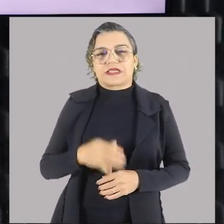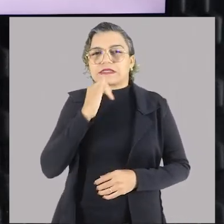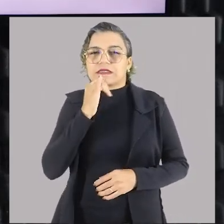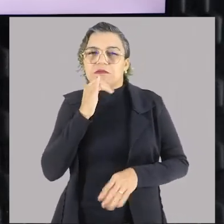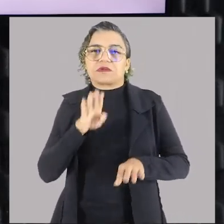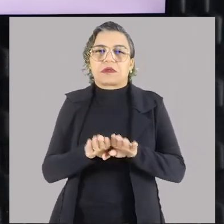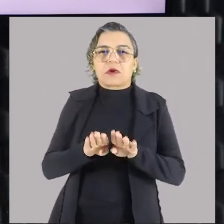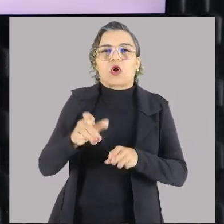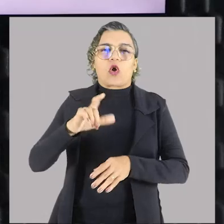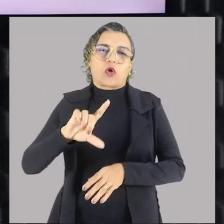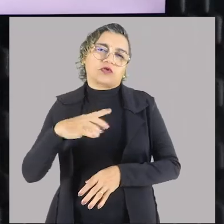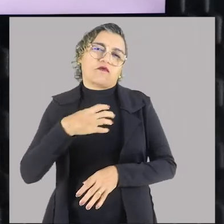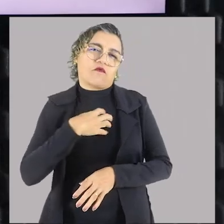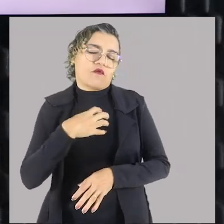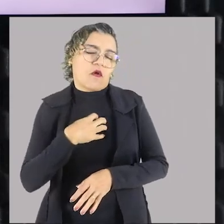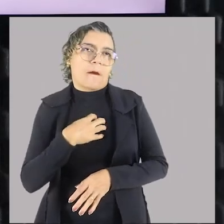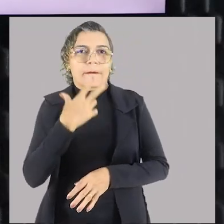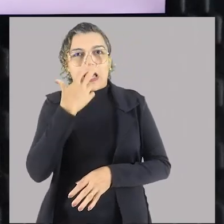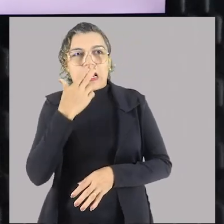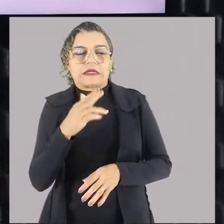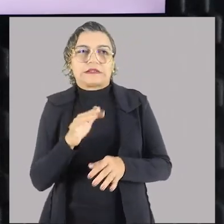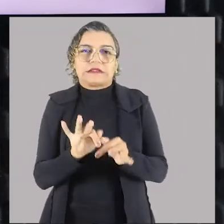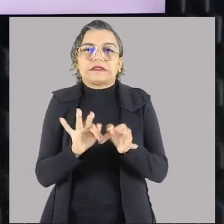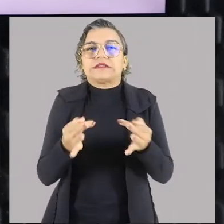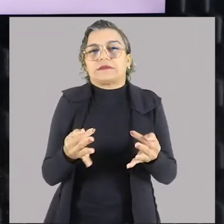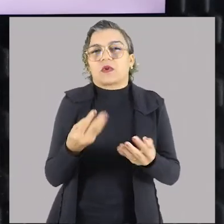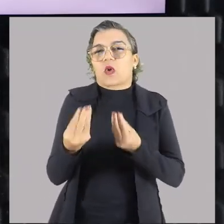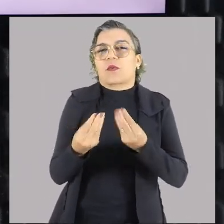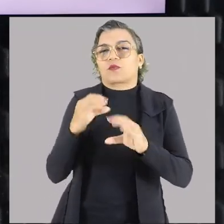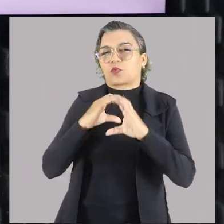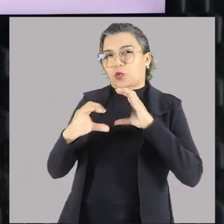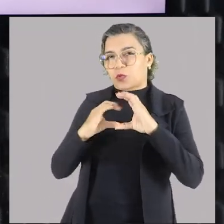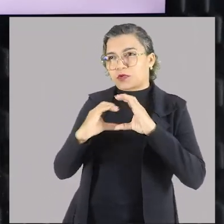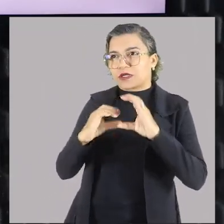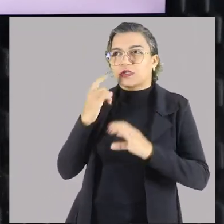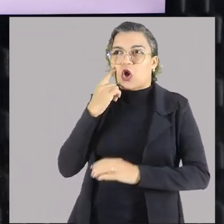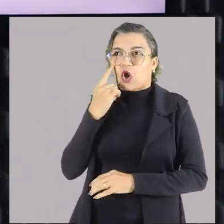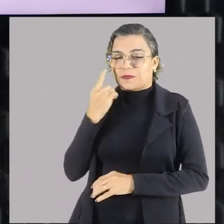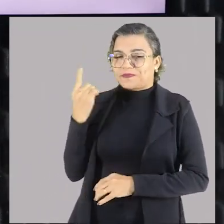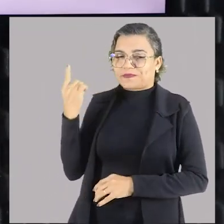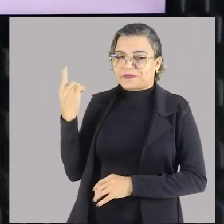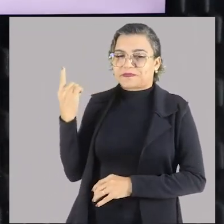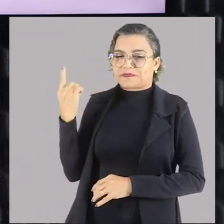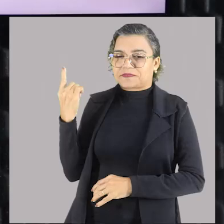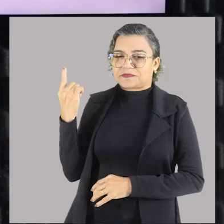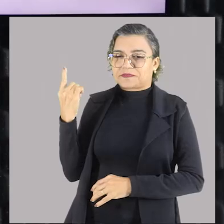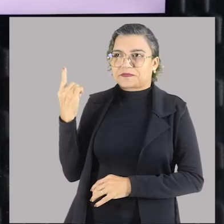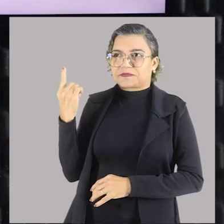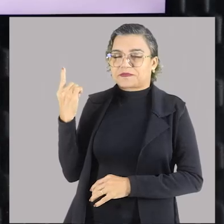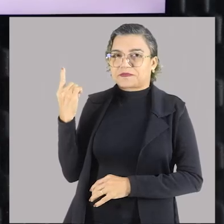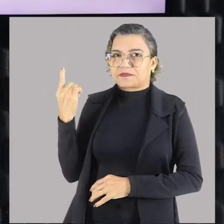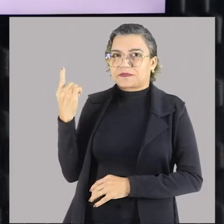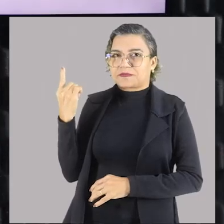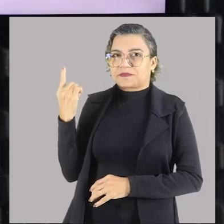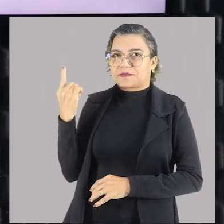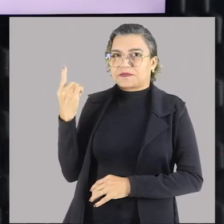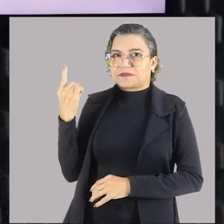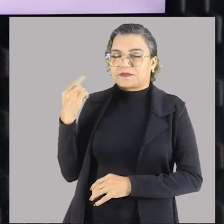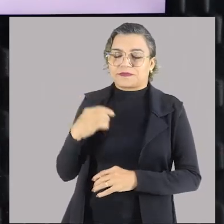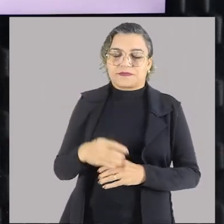como se eu quisesse simplificar para vocês, o que é a comunicação? Talking, or writing, and listening,